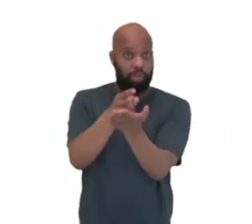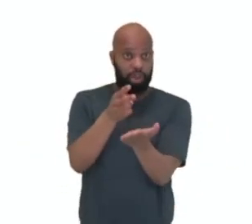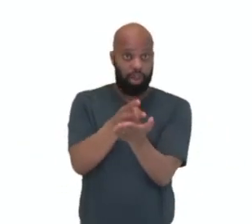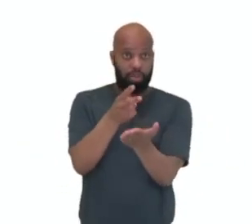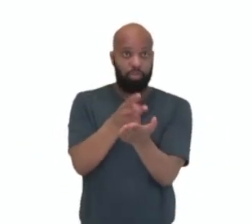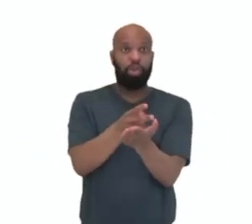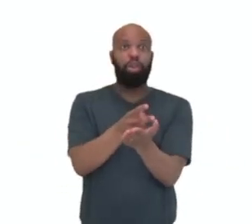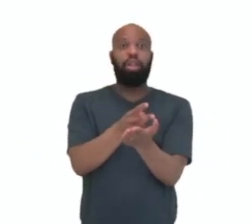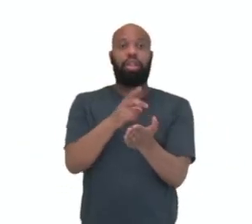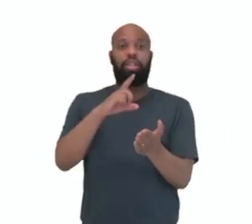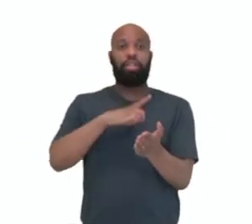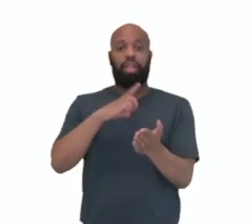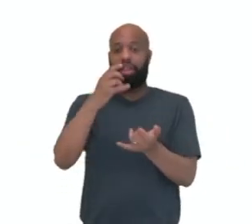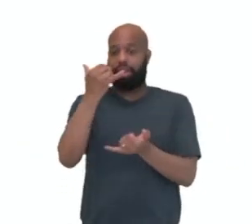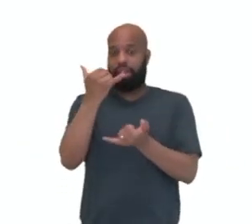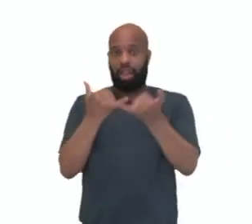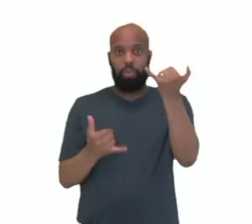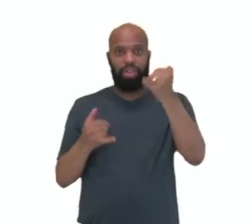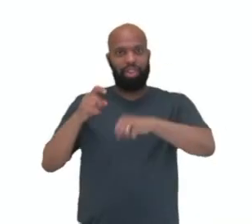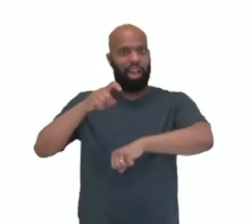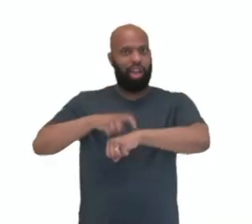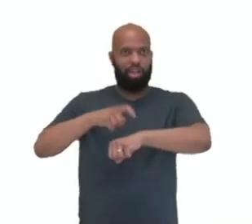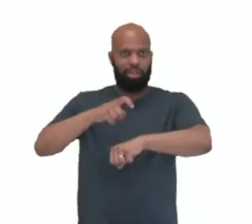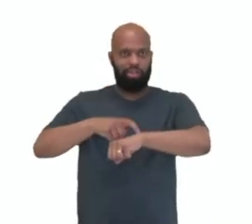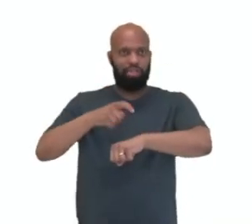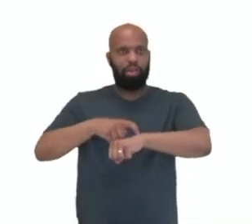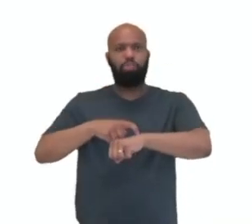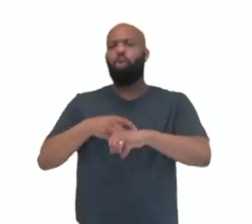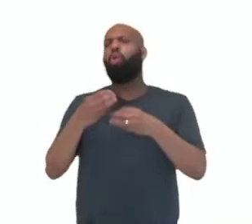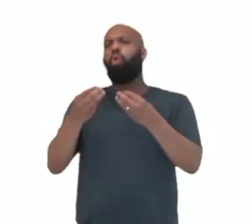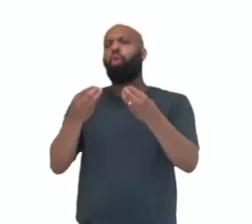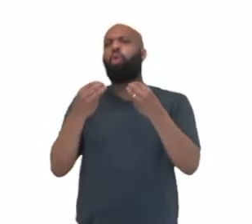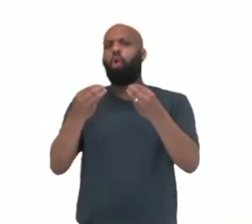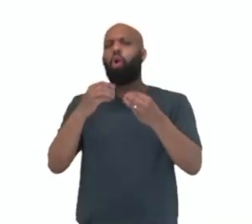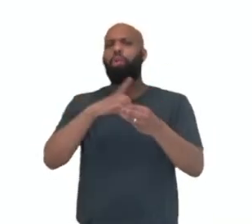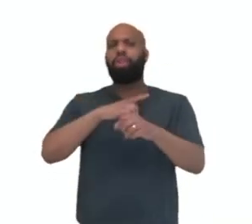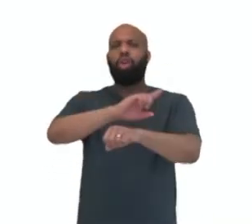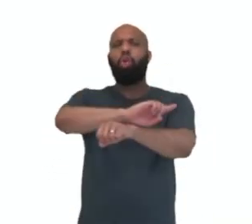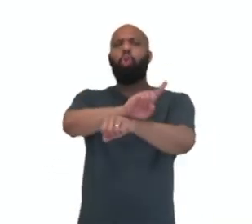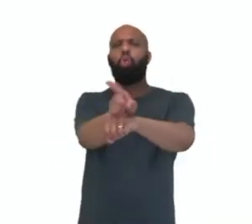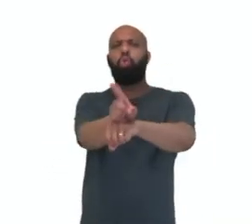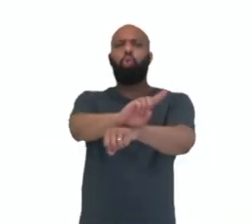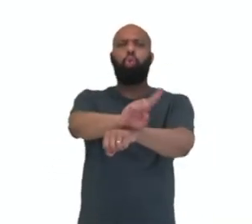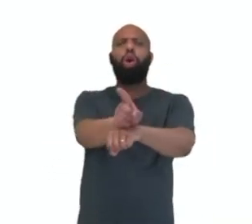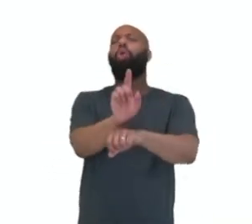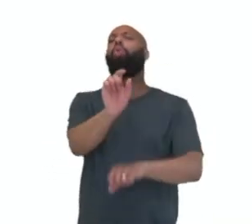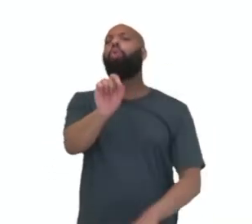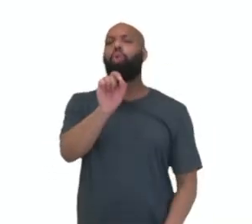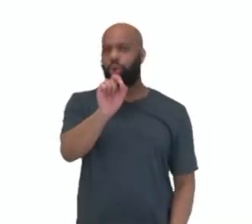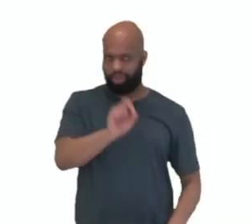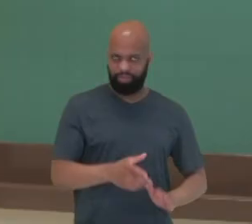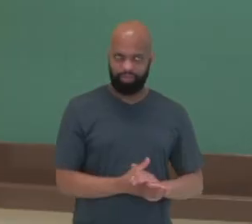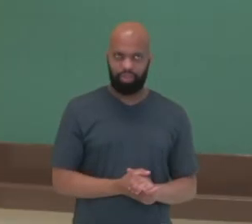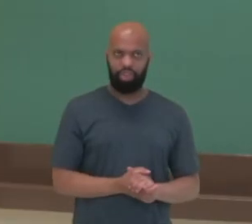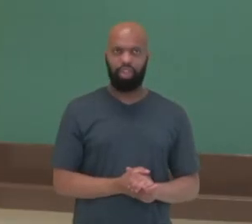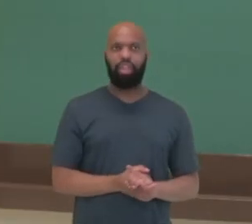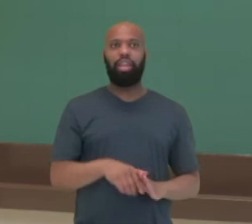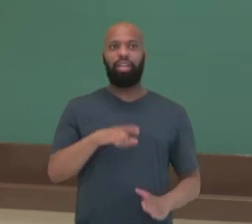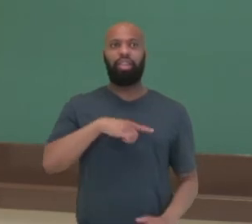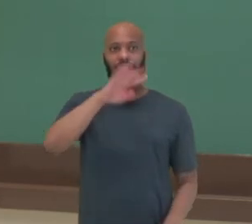distância, na metade de certo tempo, como deve variar a velocidade? Então, aqui vocês